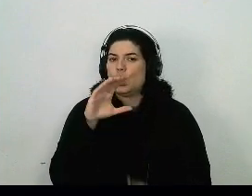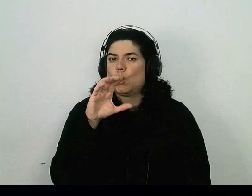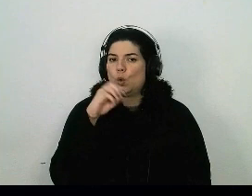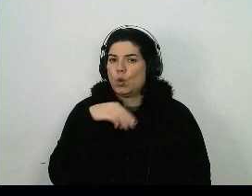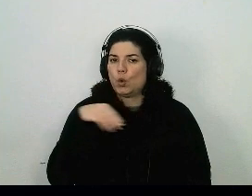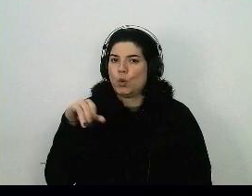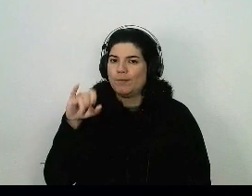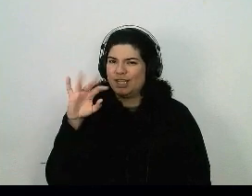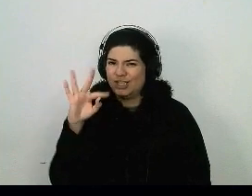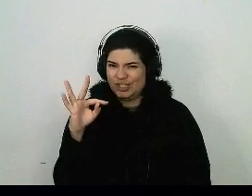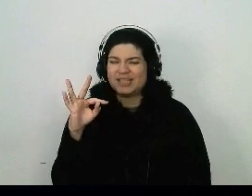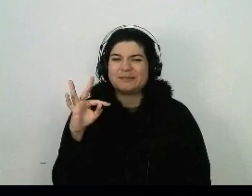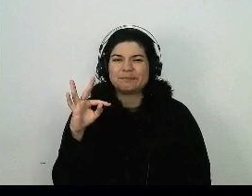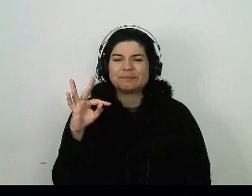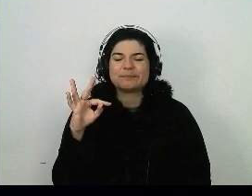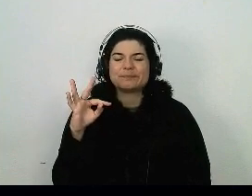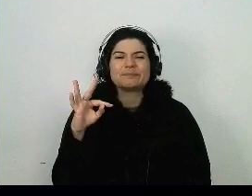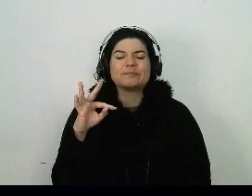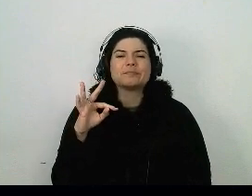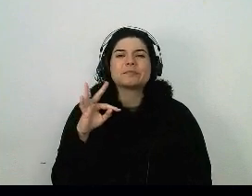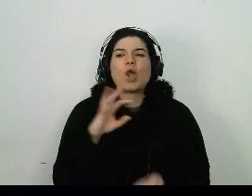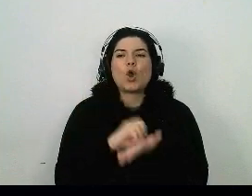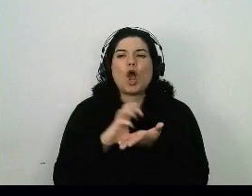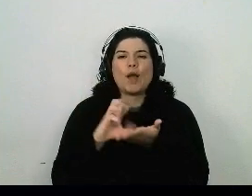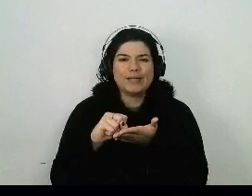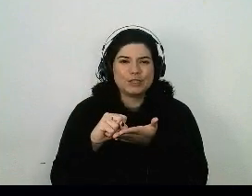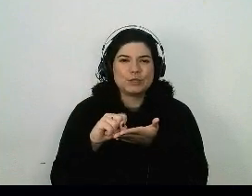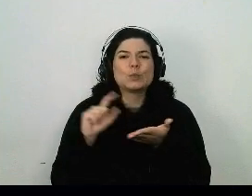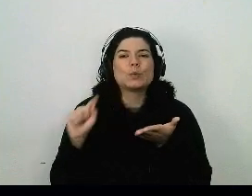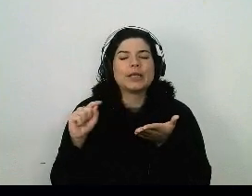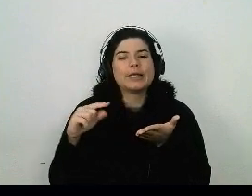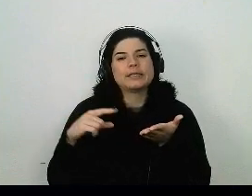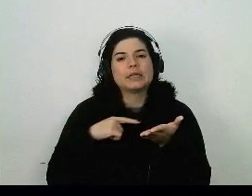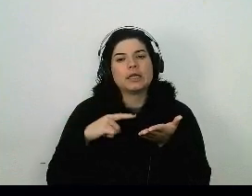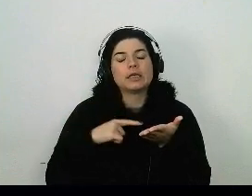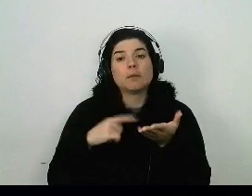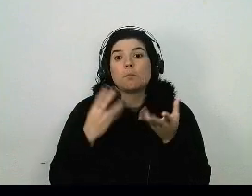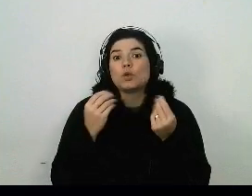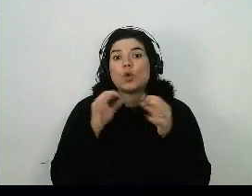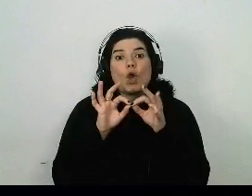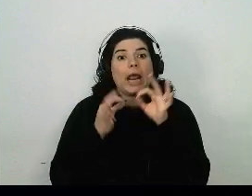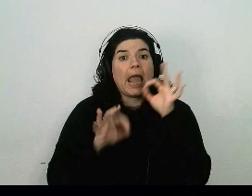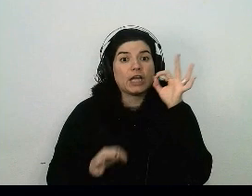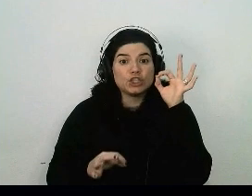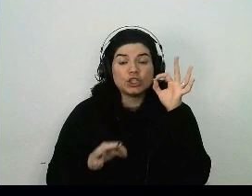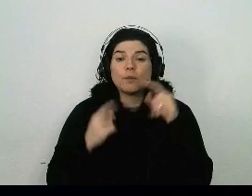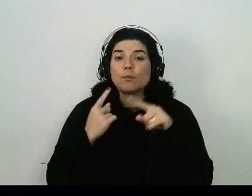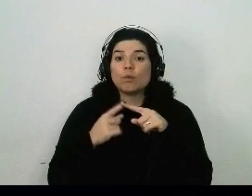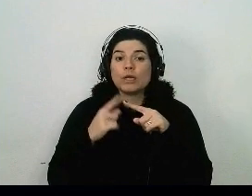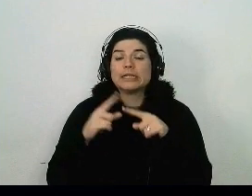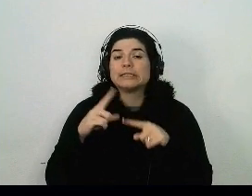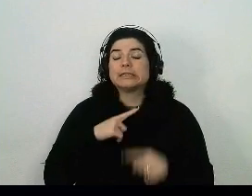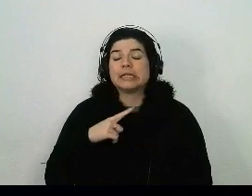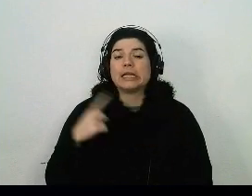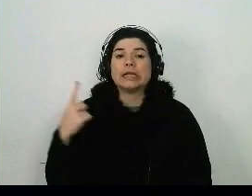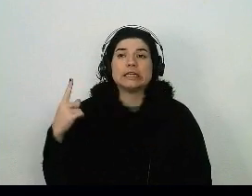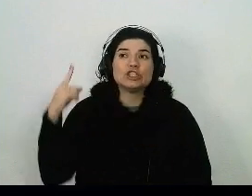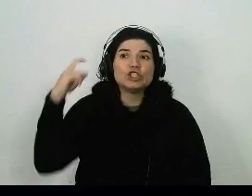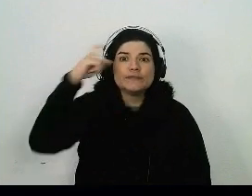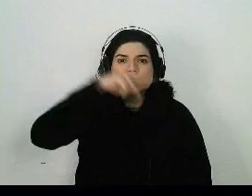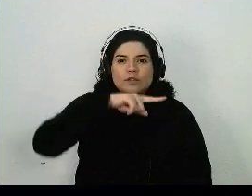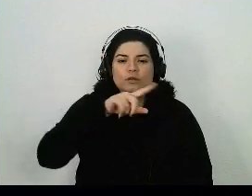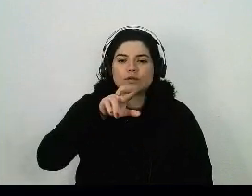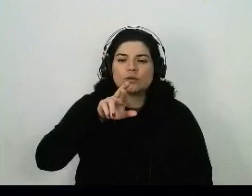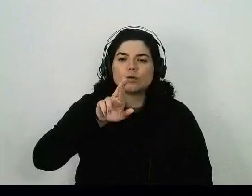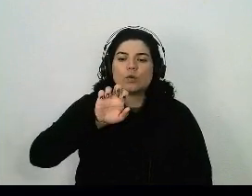específica é fazer cometis muito grandes porque cometes muito grandes dificultam o meu processo de Quest dificultam o meu processo de